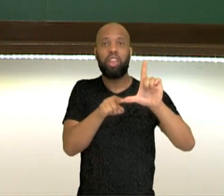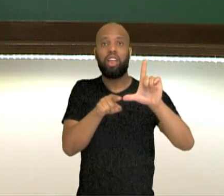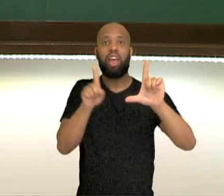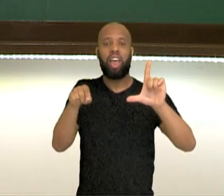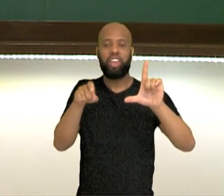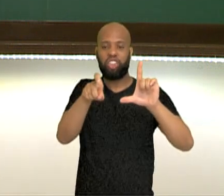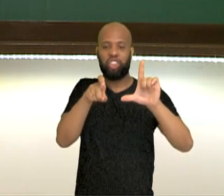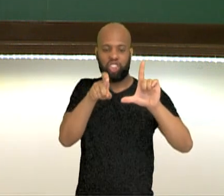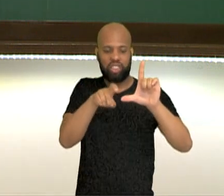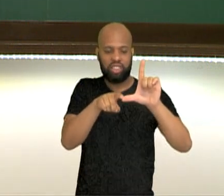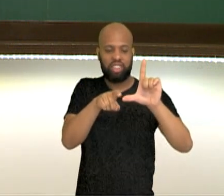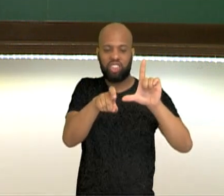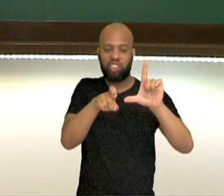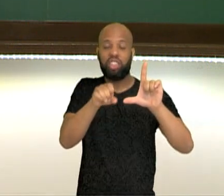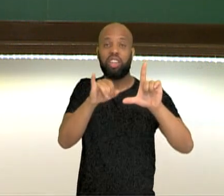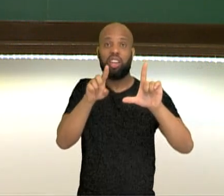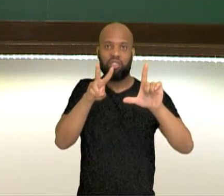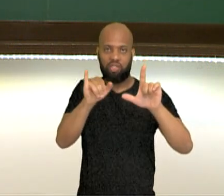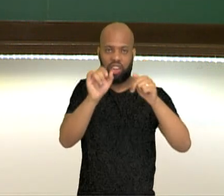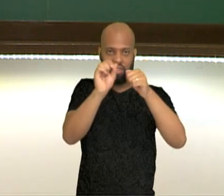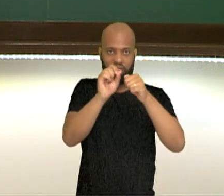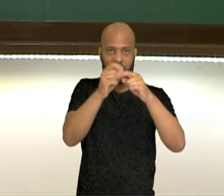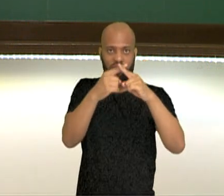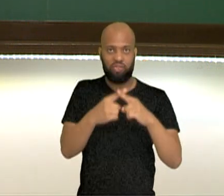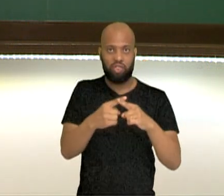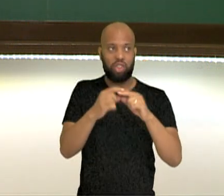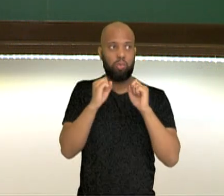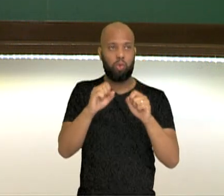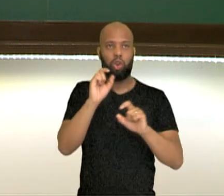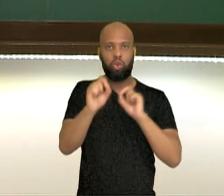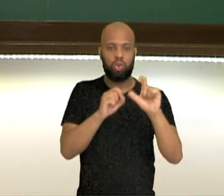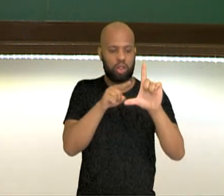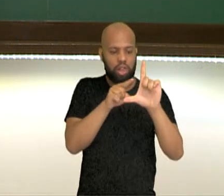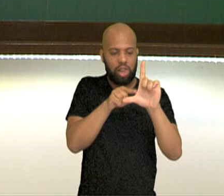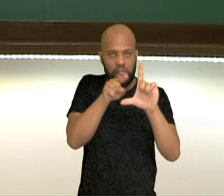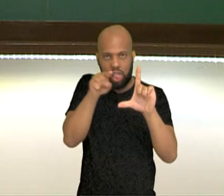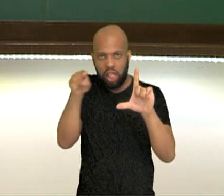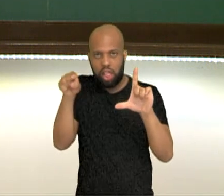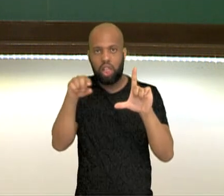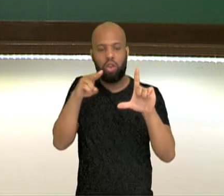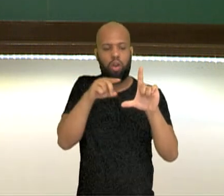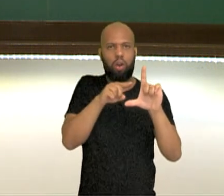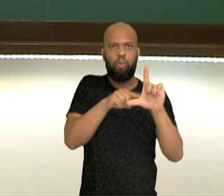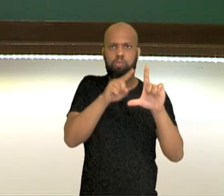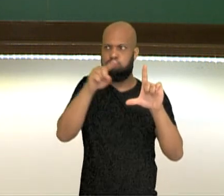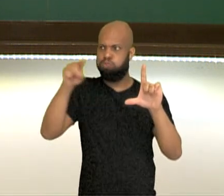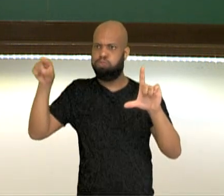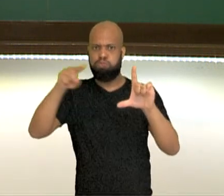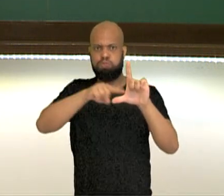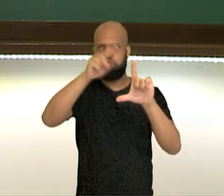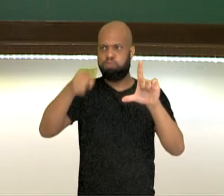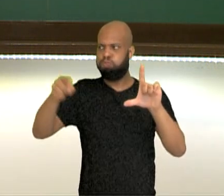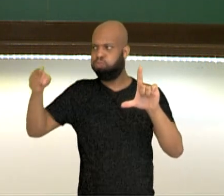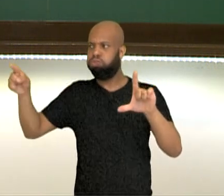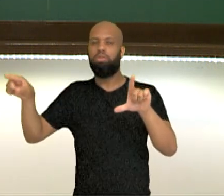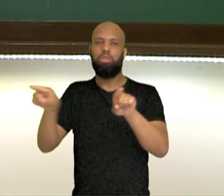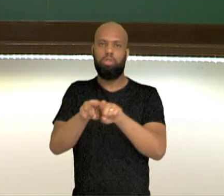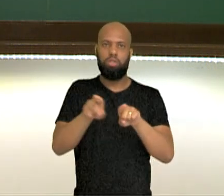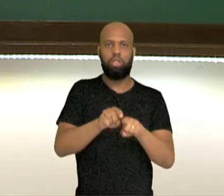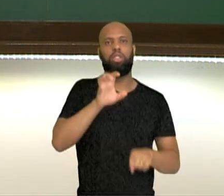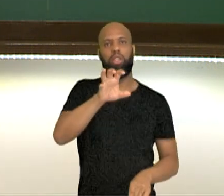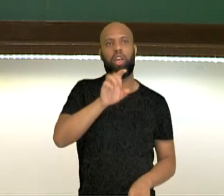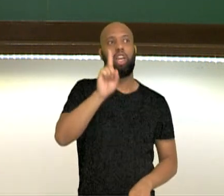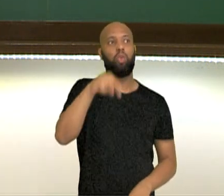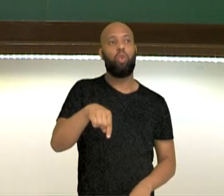vai multiplicar, ele pode ficar mais magrinho, pode ficar um pouco maior, um pouco mais largo. Então, essa